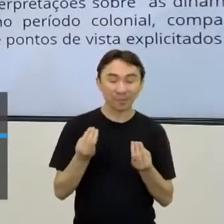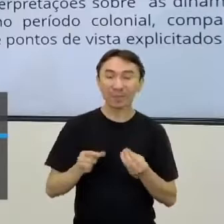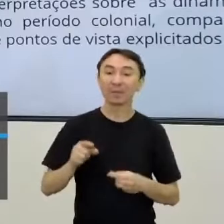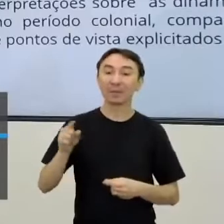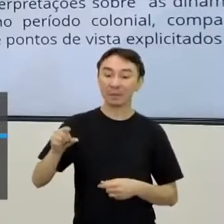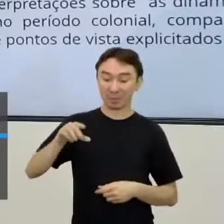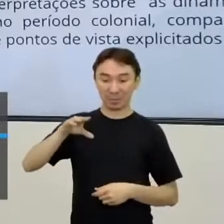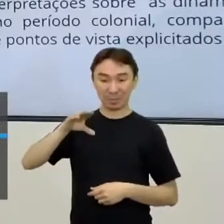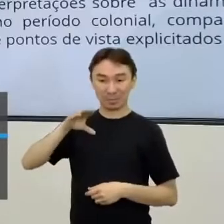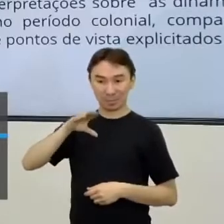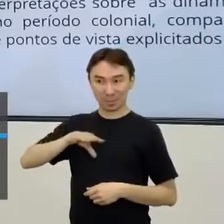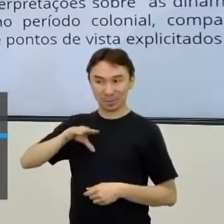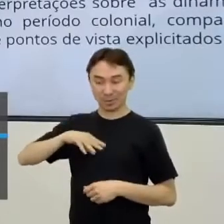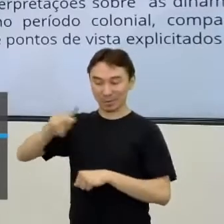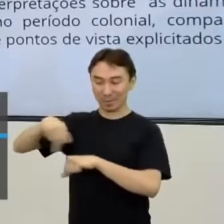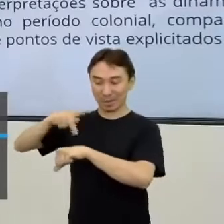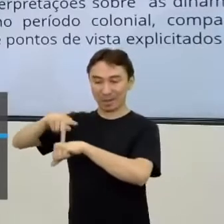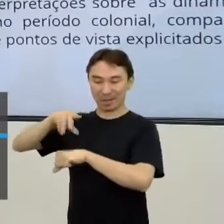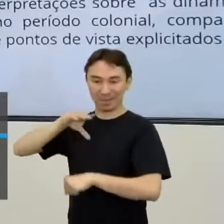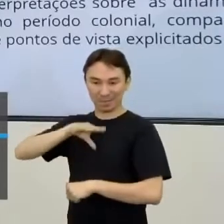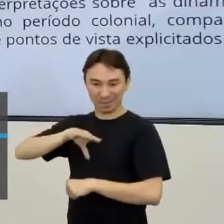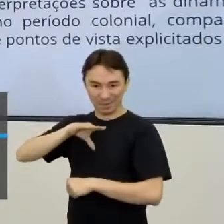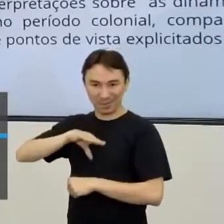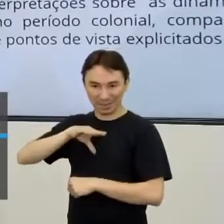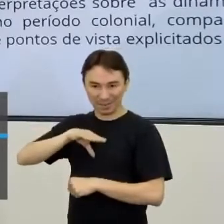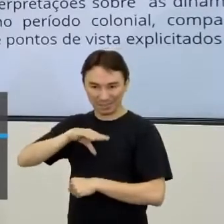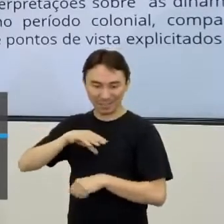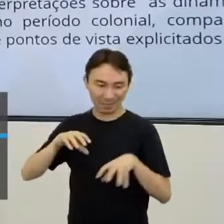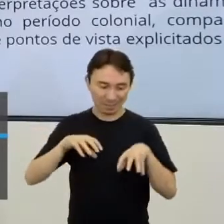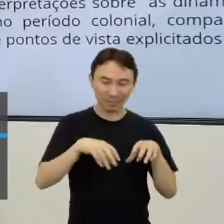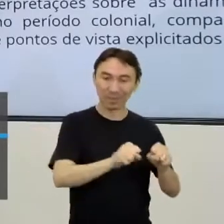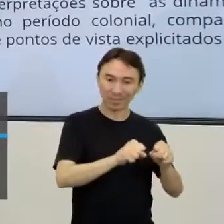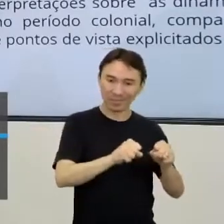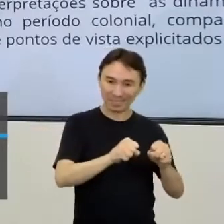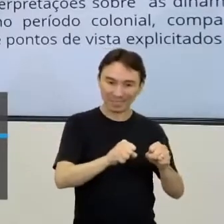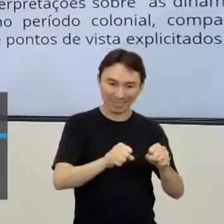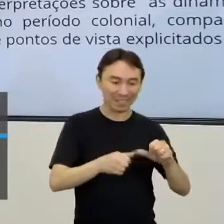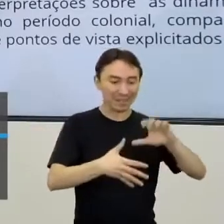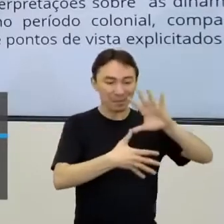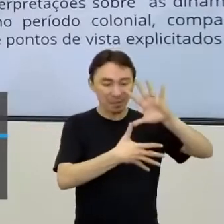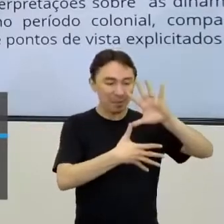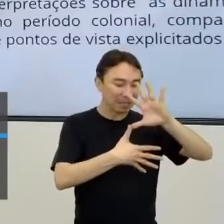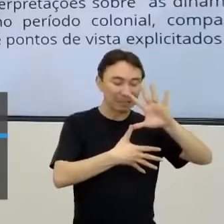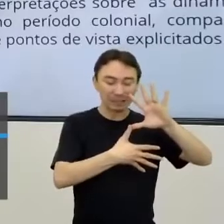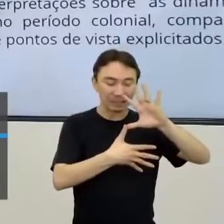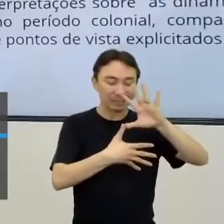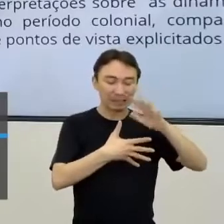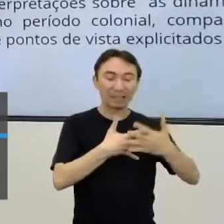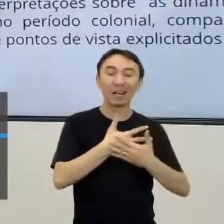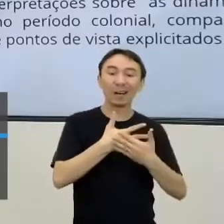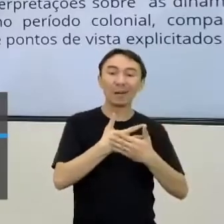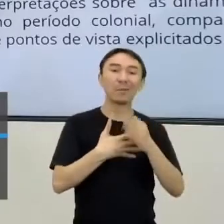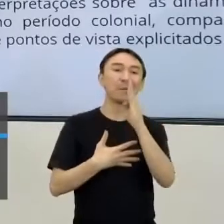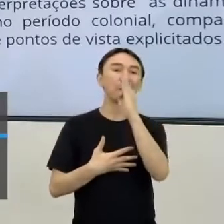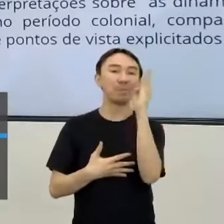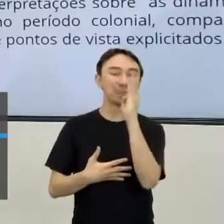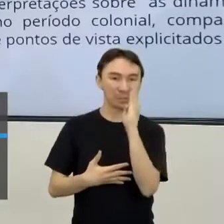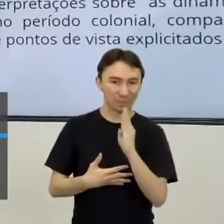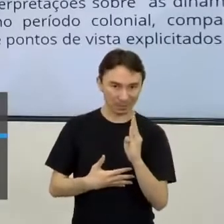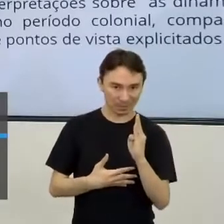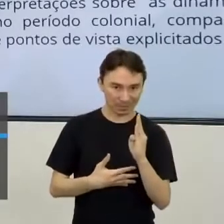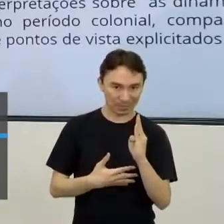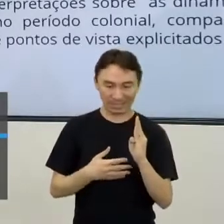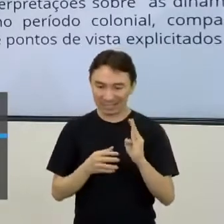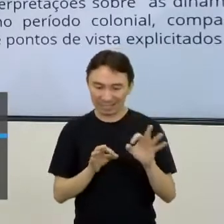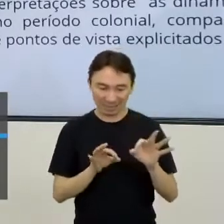na porção portuguesa, que é o Brasil. E na próxima aula a gente compara as duas, está bem? Vamos